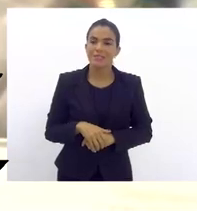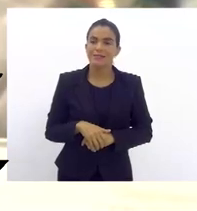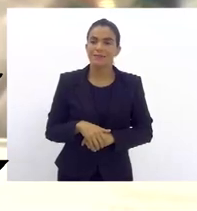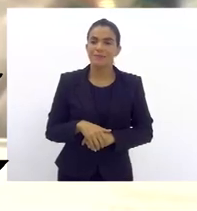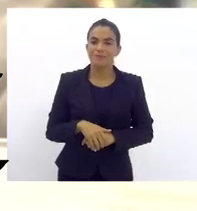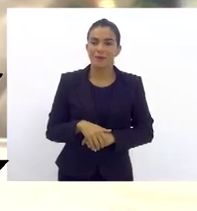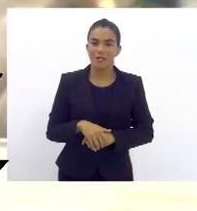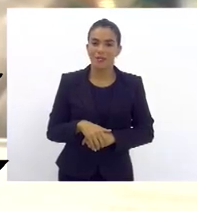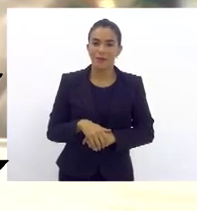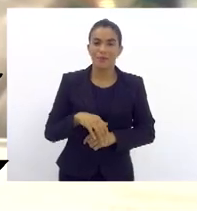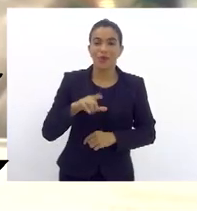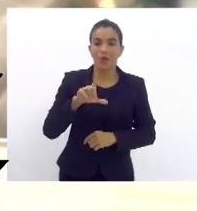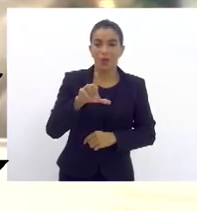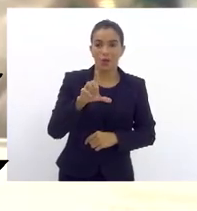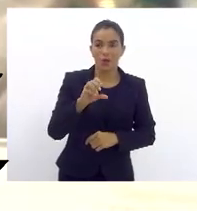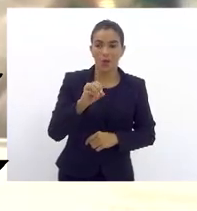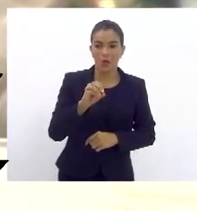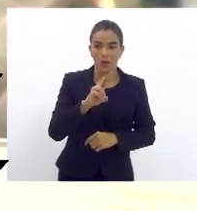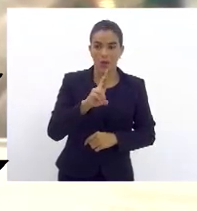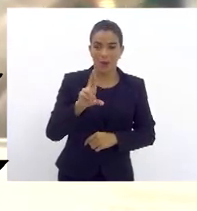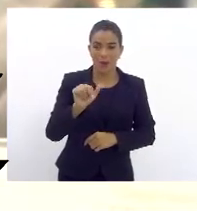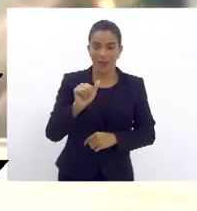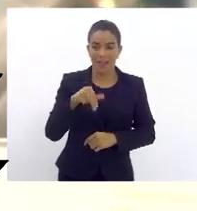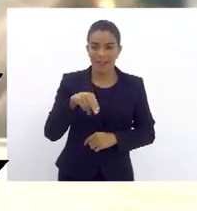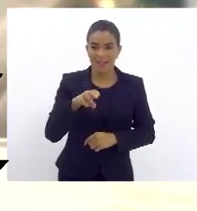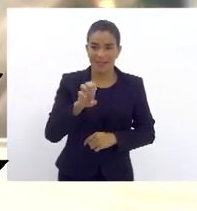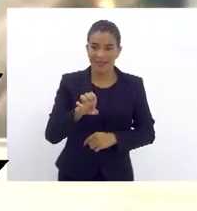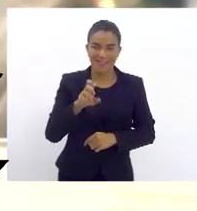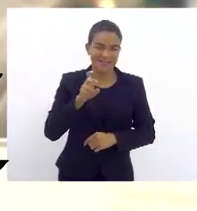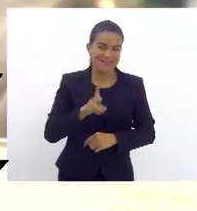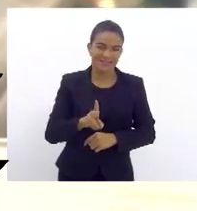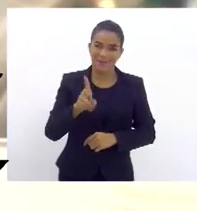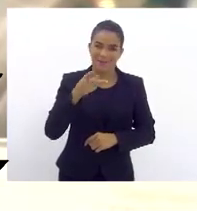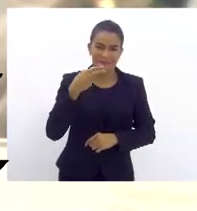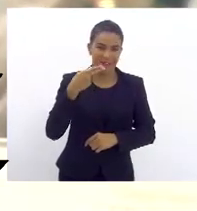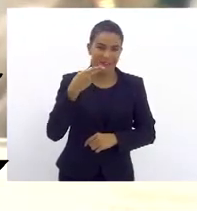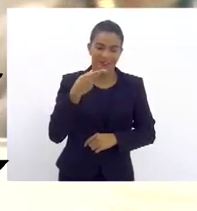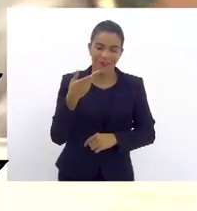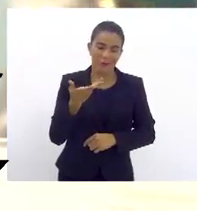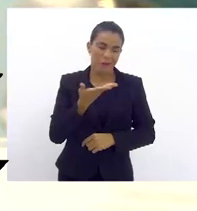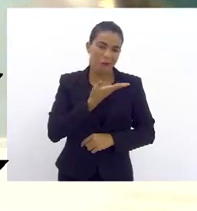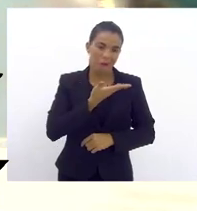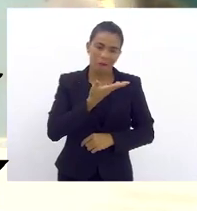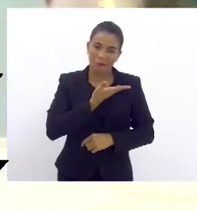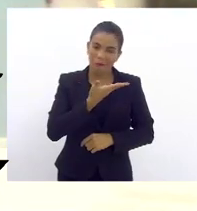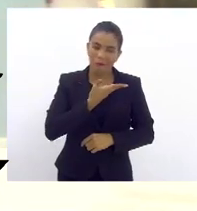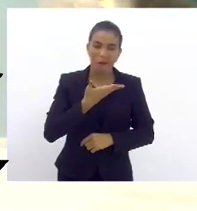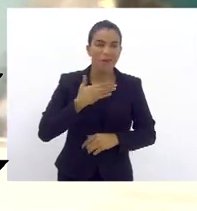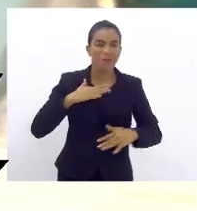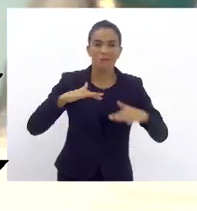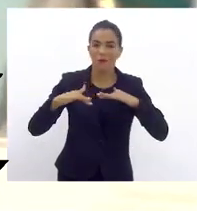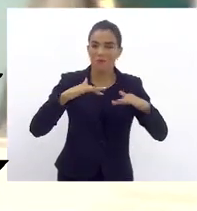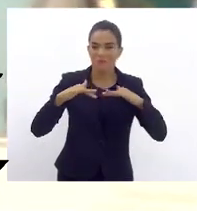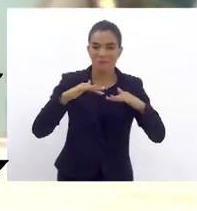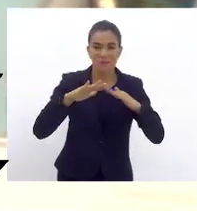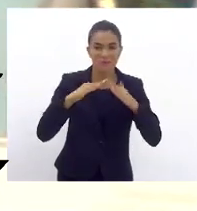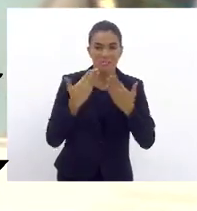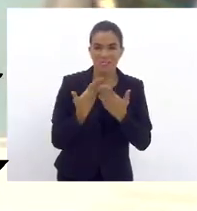passar para você sempre fala da Lorrana assim nossa minha colega de movimento infantil